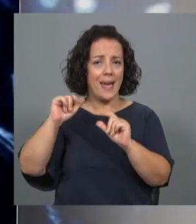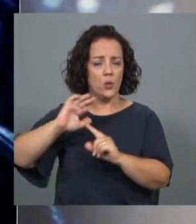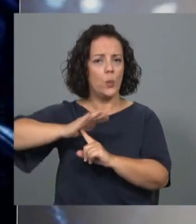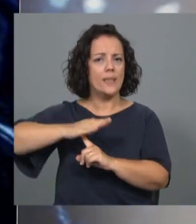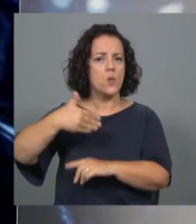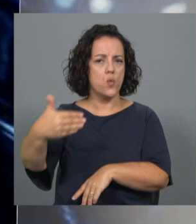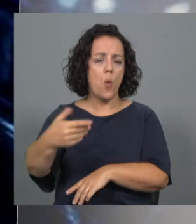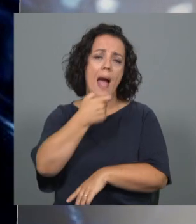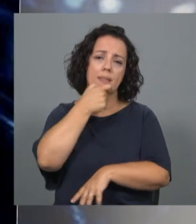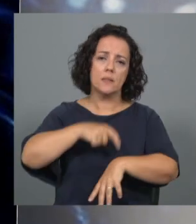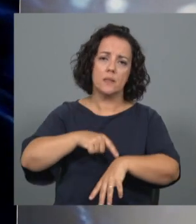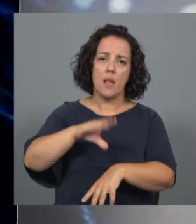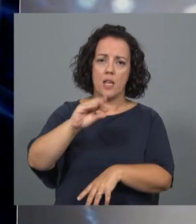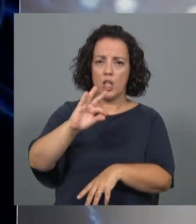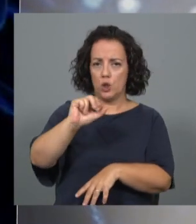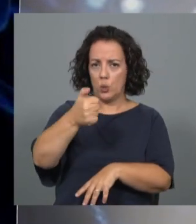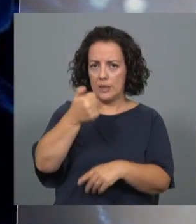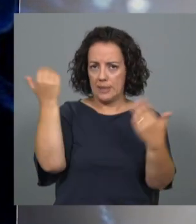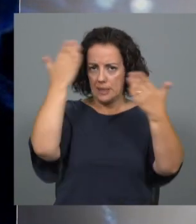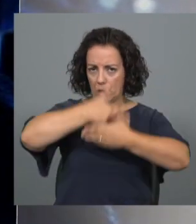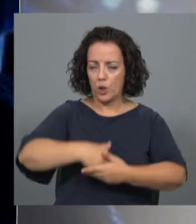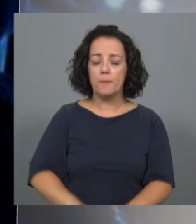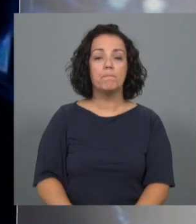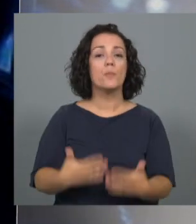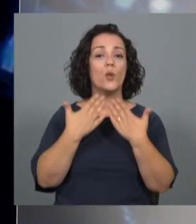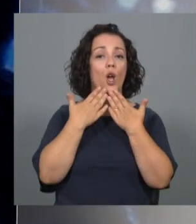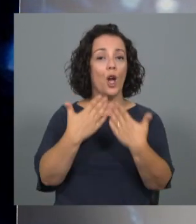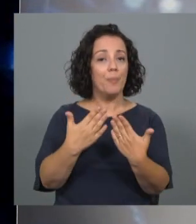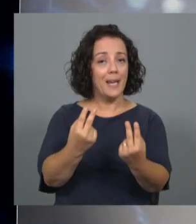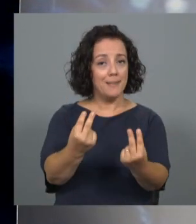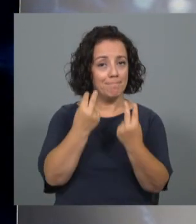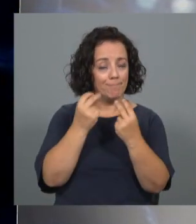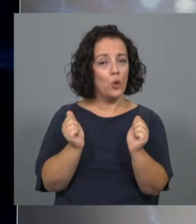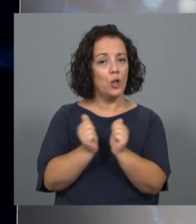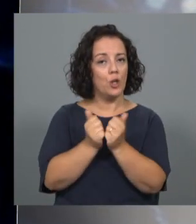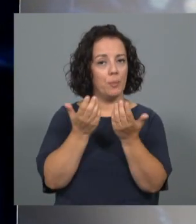1, quando forem 22h45. Agradecemos a sua companhia,